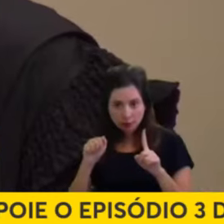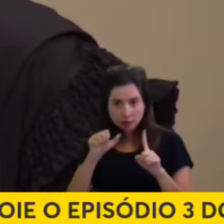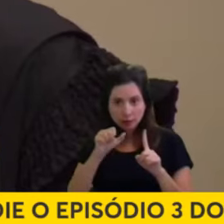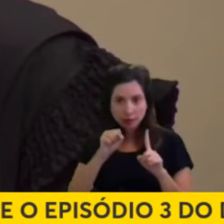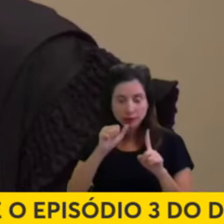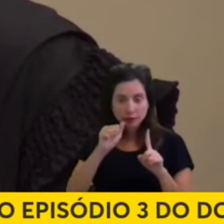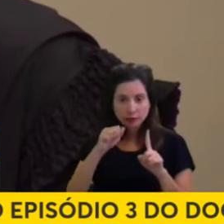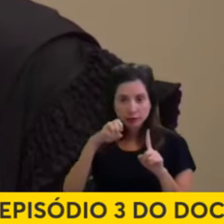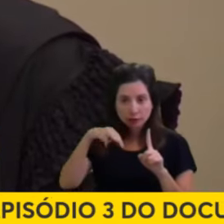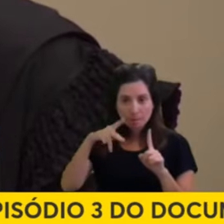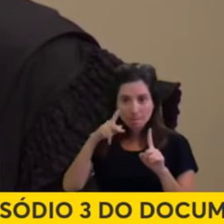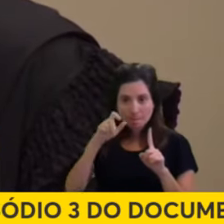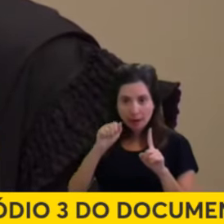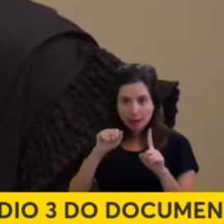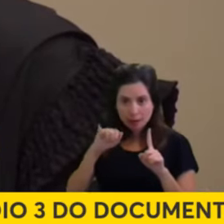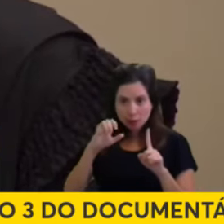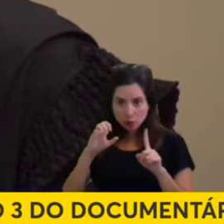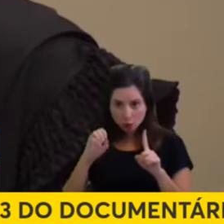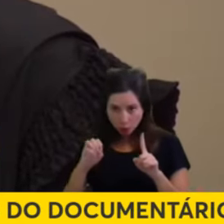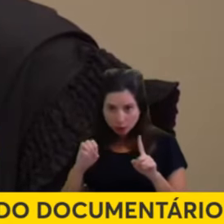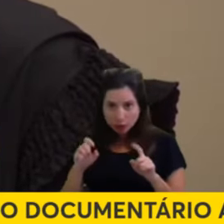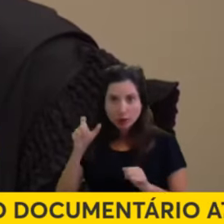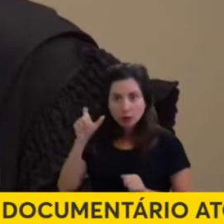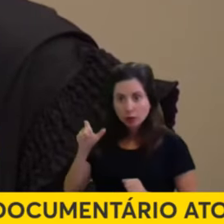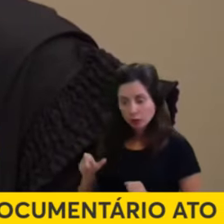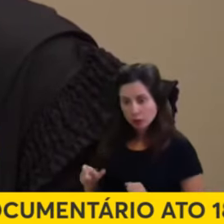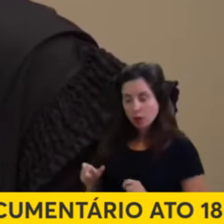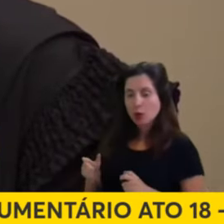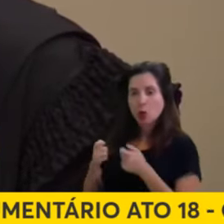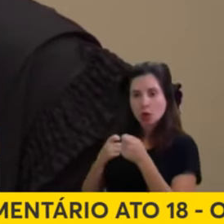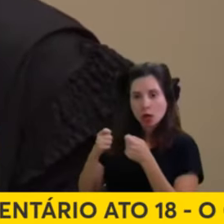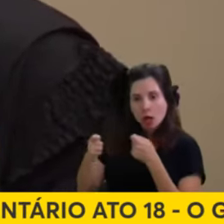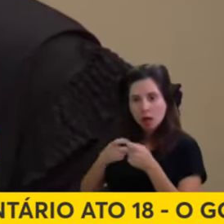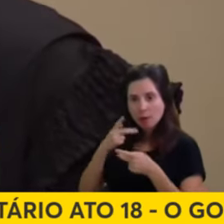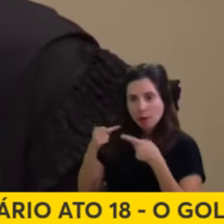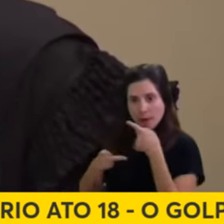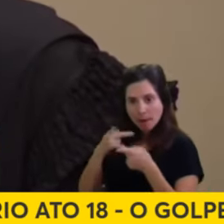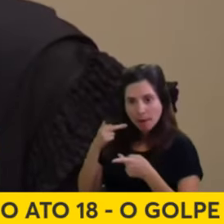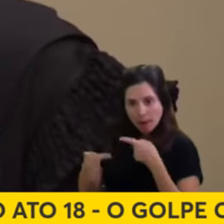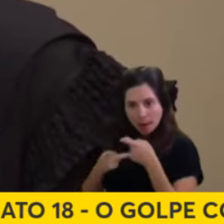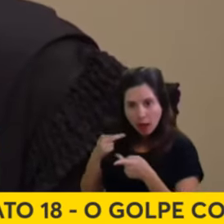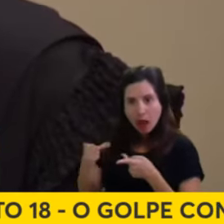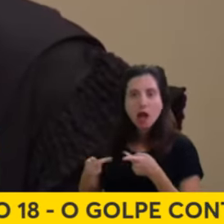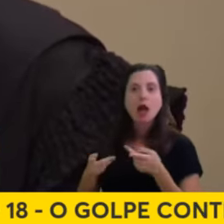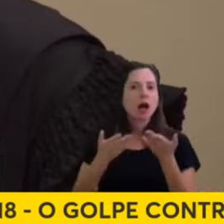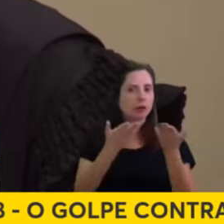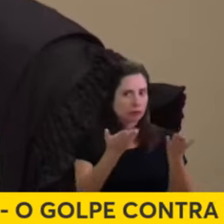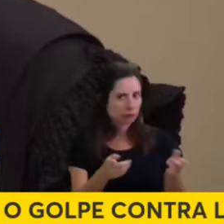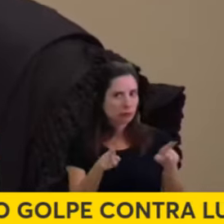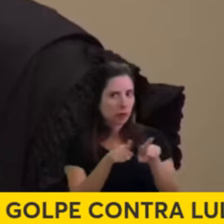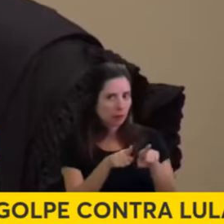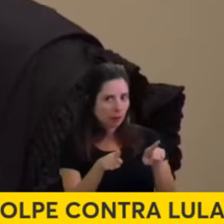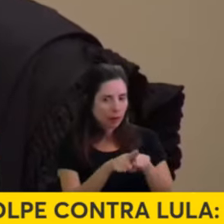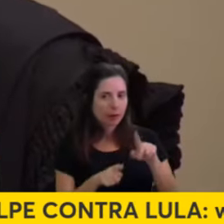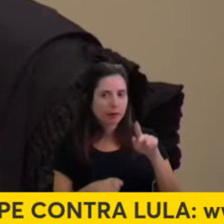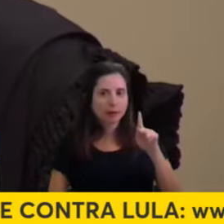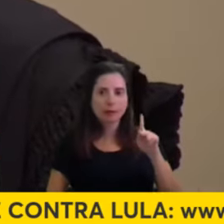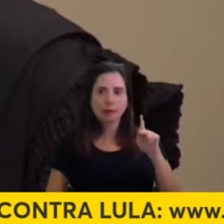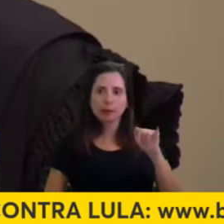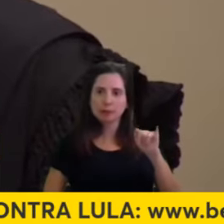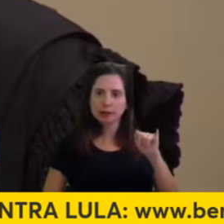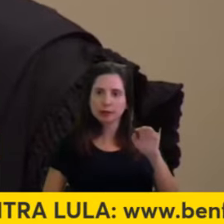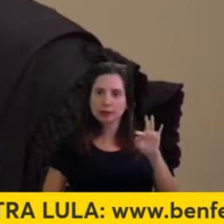pelo Ministro fux Luiz Fernando Casagrande Pereira e Walter abra Moura organizado até pelo Dr pin aqui que diz assim